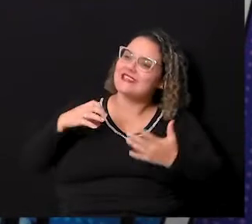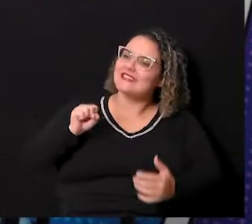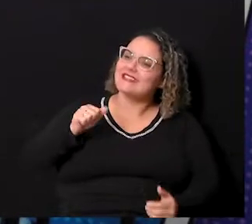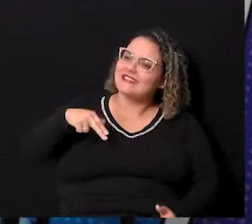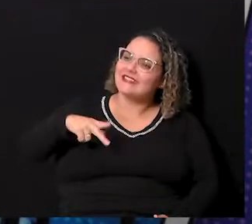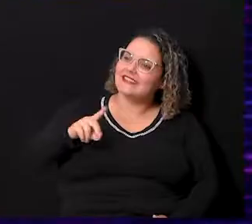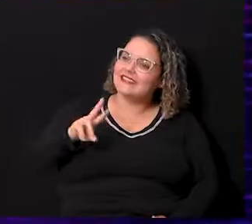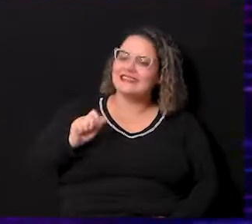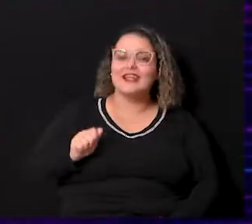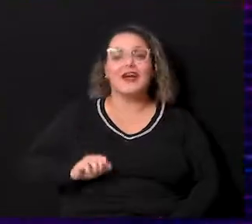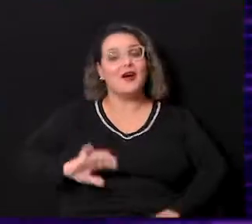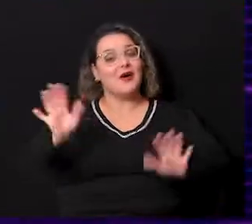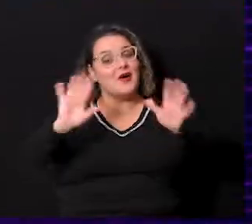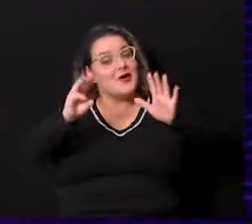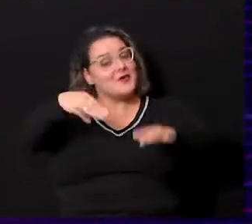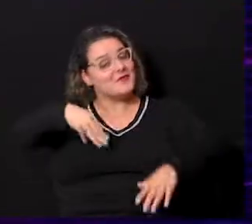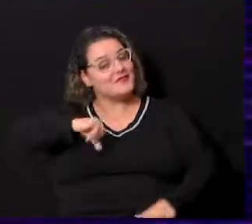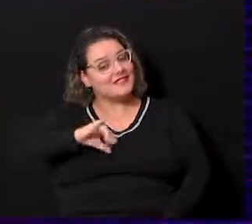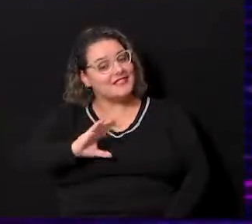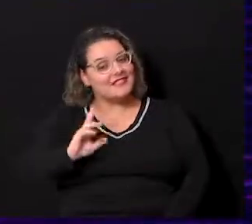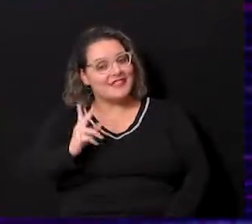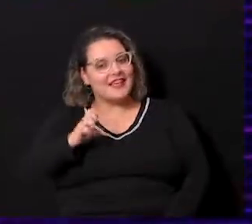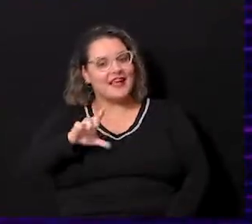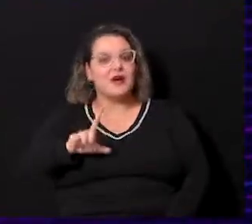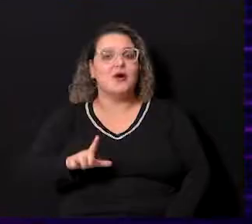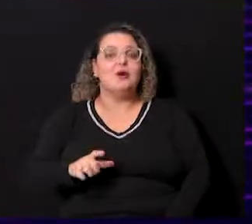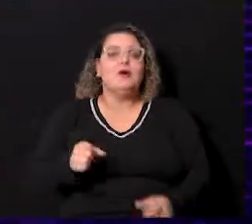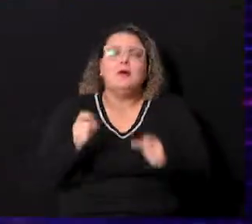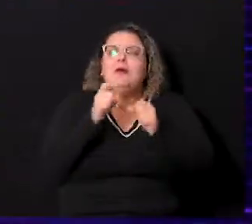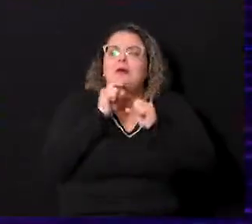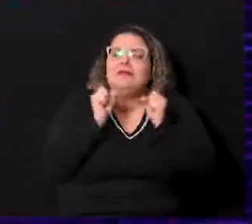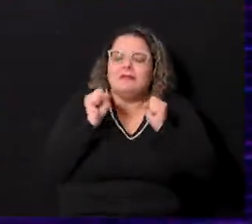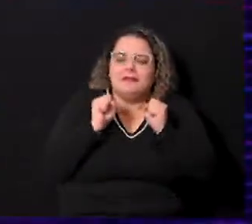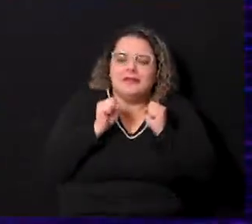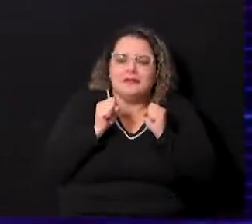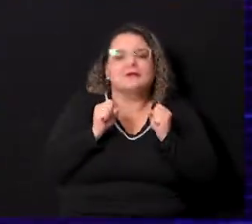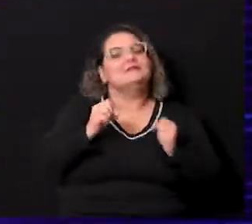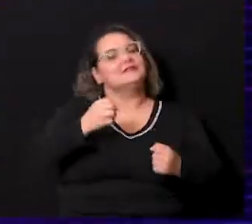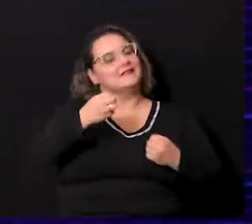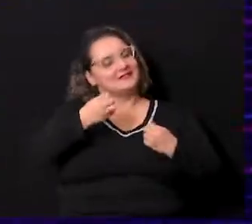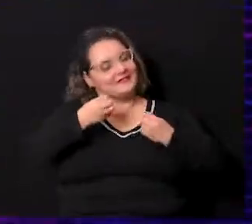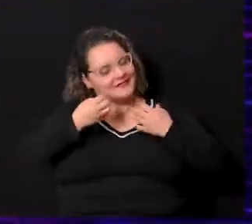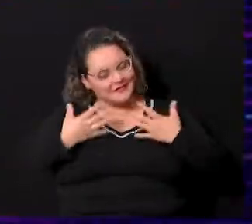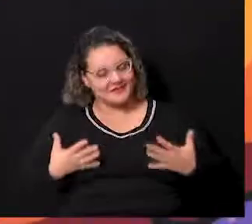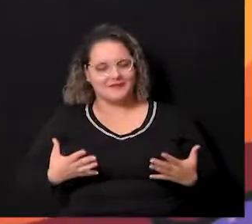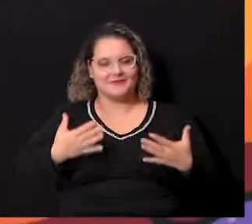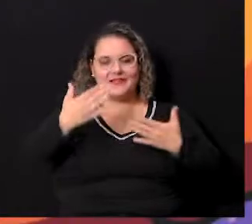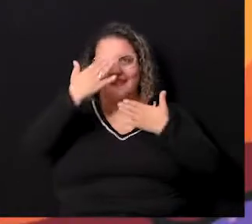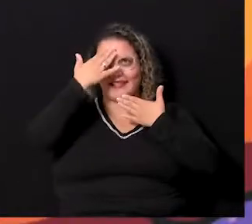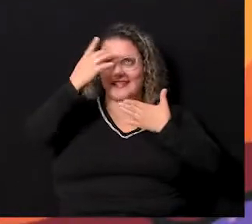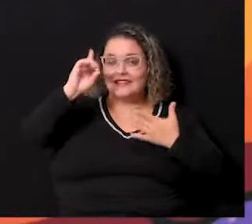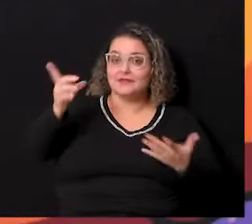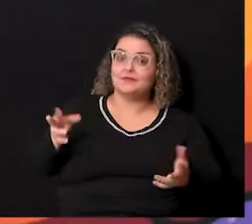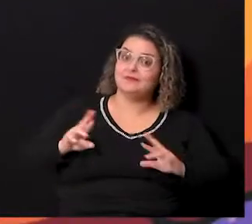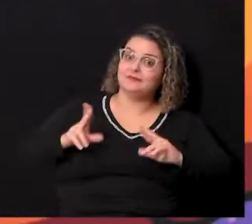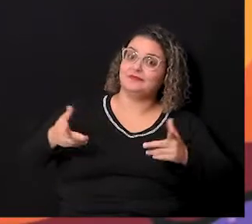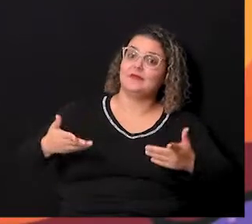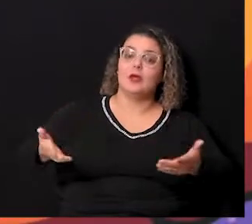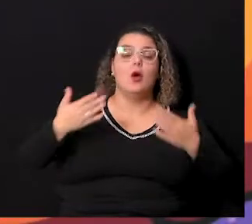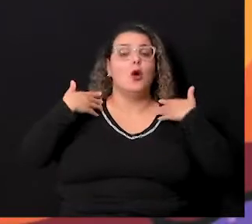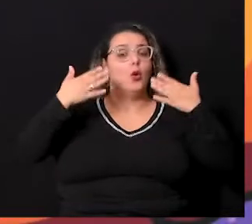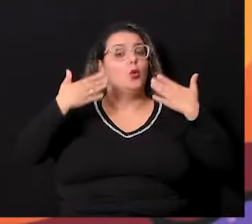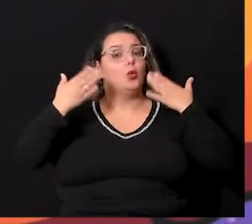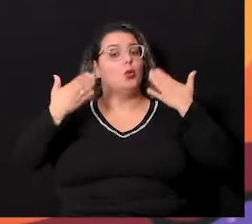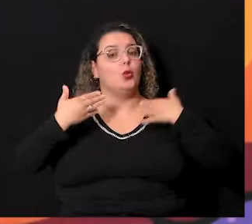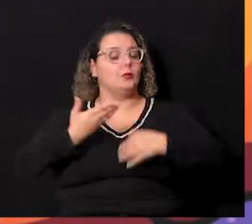Sandra? Oi, Michel, tudo bem? Graças a Deus. Com frio, mas tudo bem, graças a Deus. Olha só a diferença. Aqui a gente